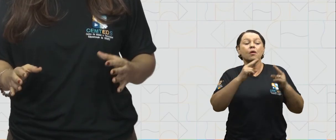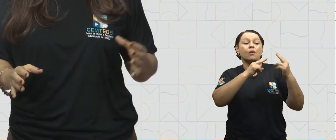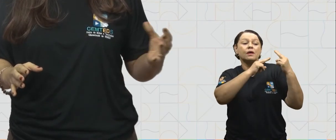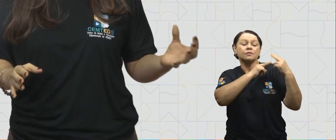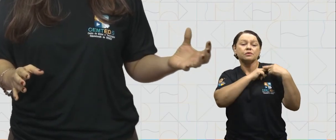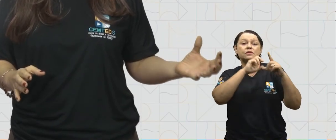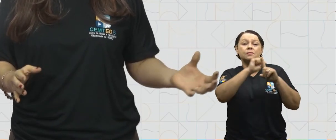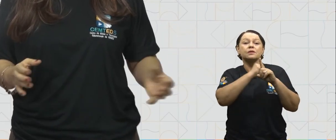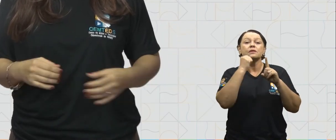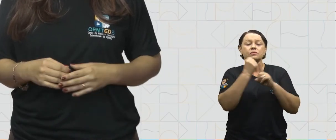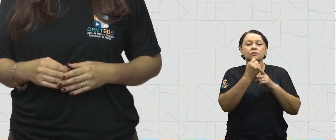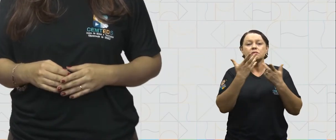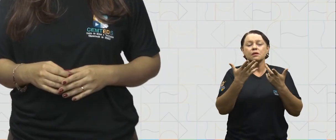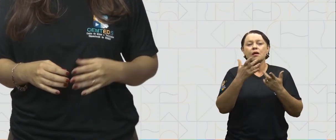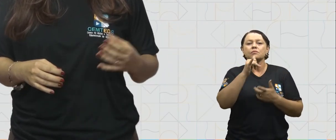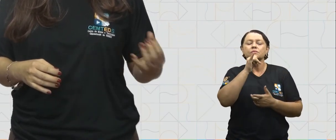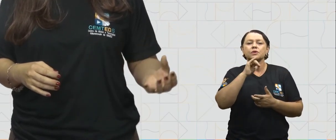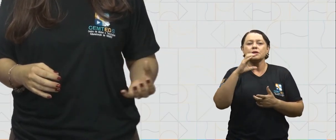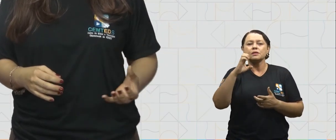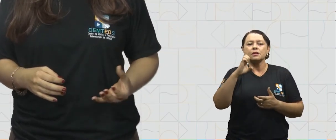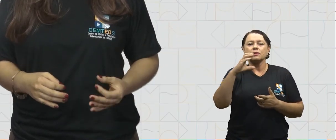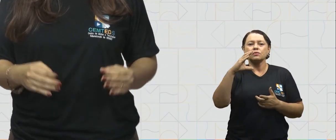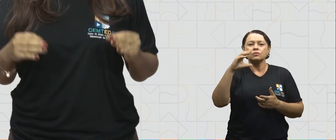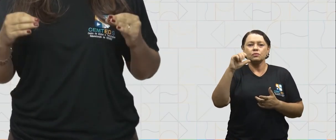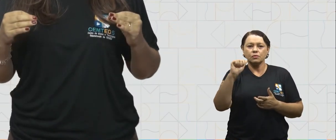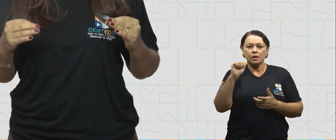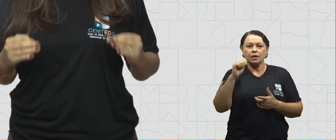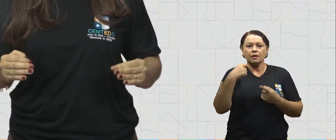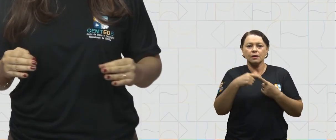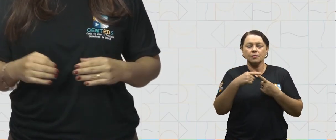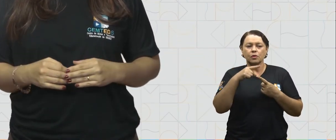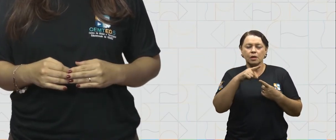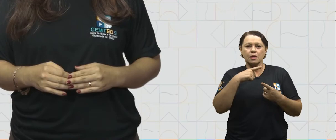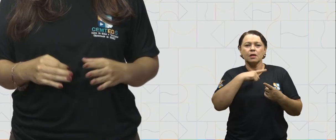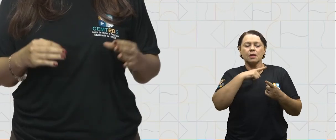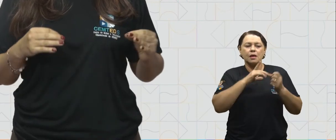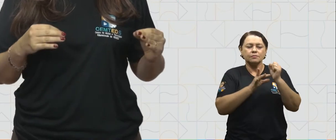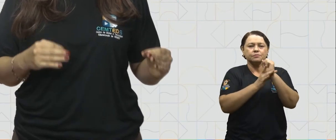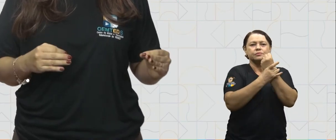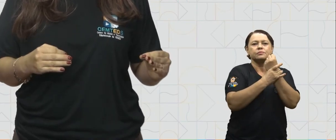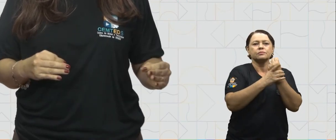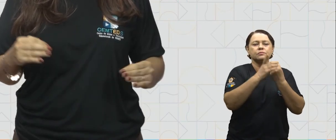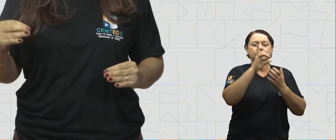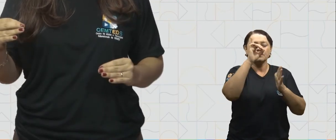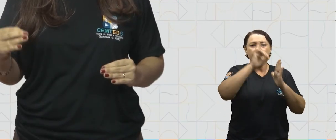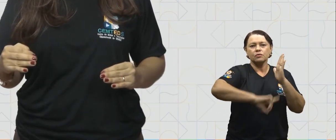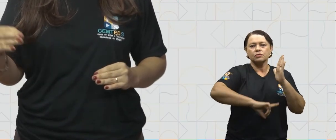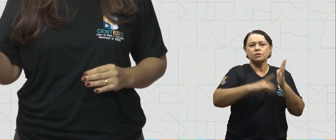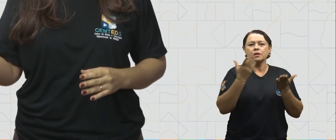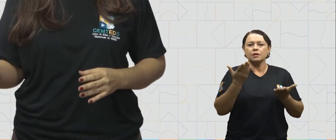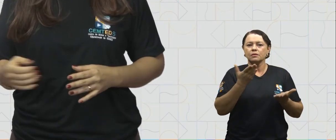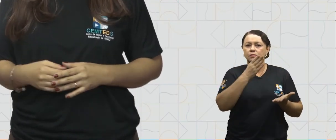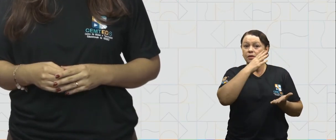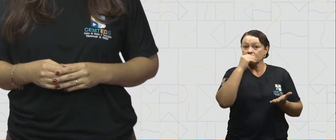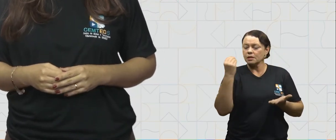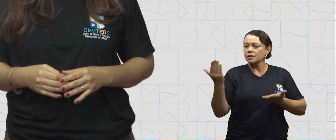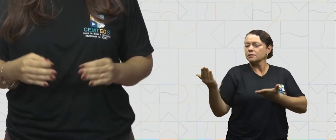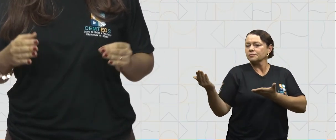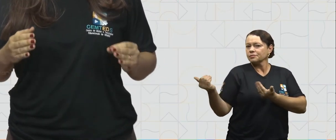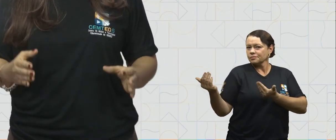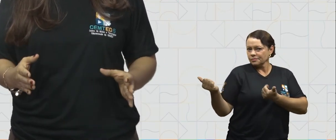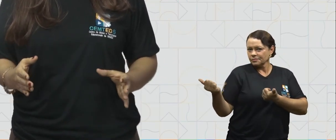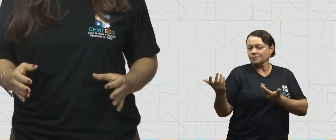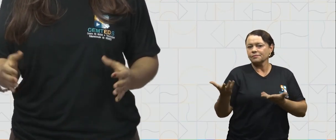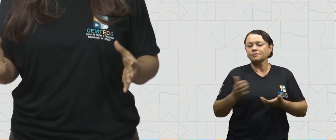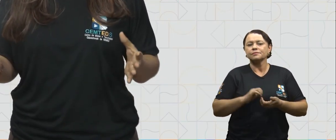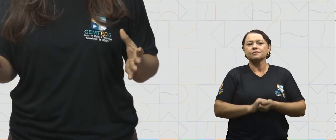social, como o do ECA, por exemplo. Ele assegura todos os direitos às crianças e aos adolescentes.